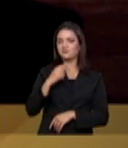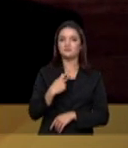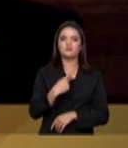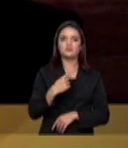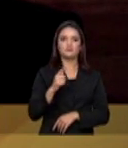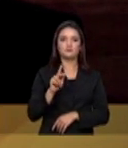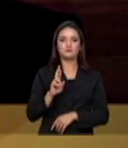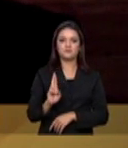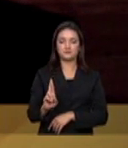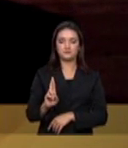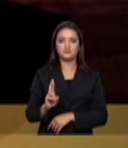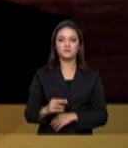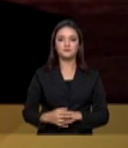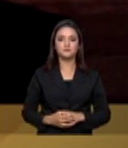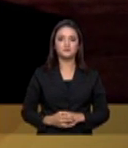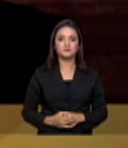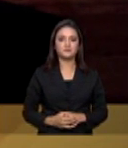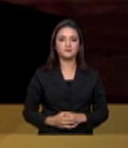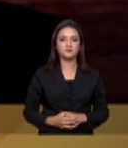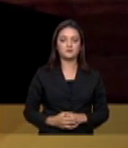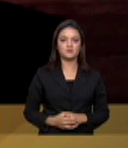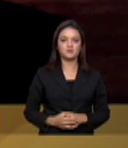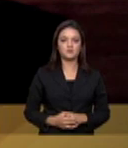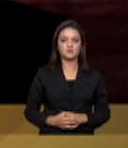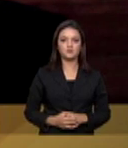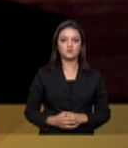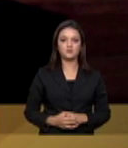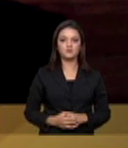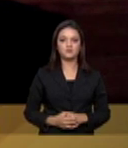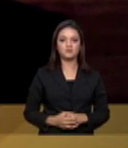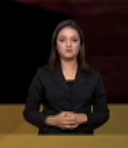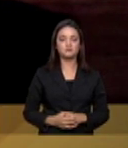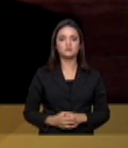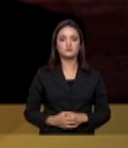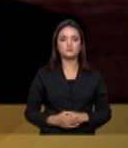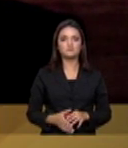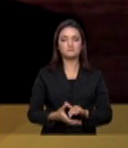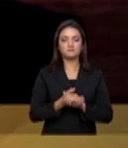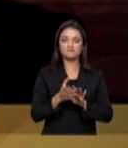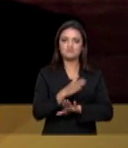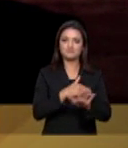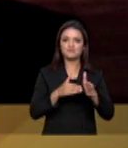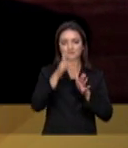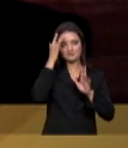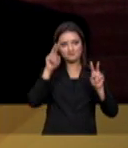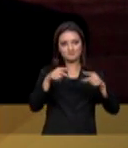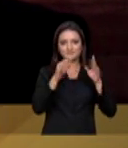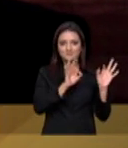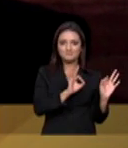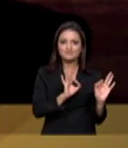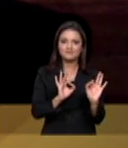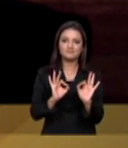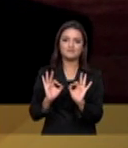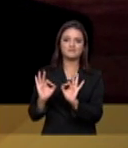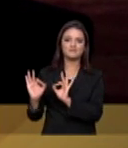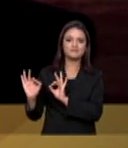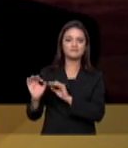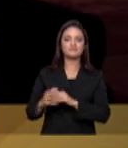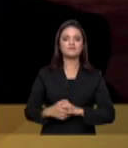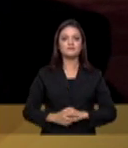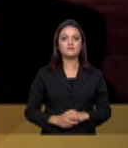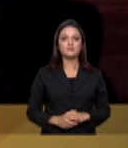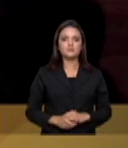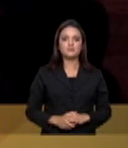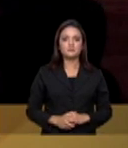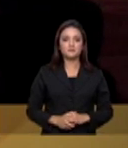procurador-geral da República também aqui presente e todos os que acompanhasse a sessão o presidente